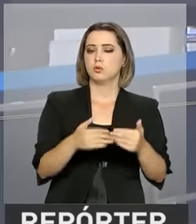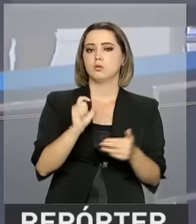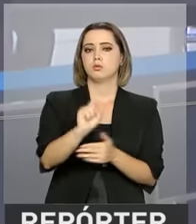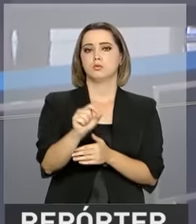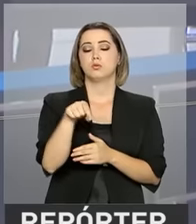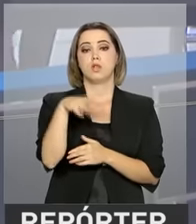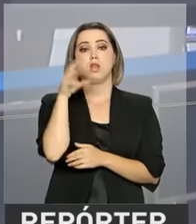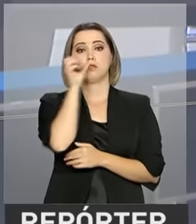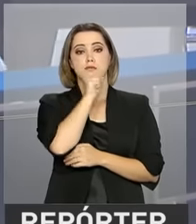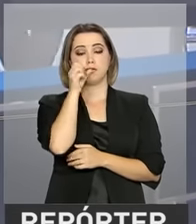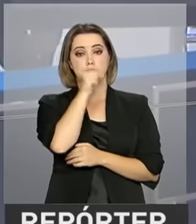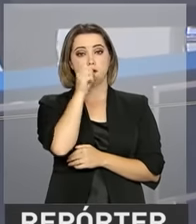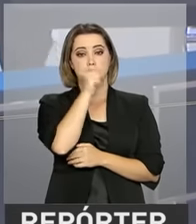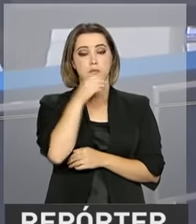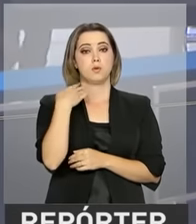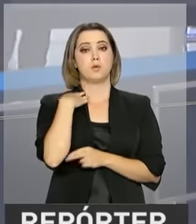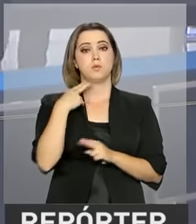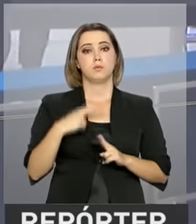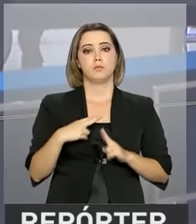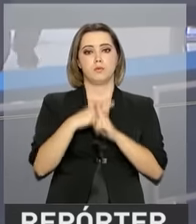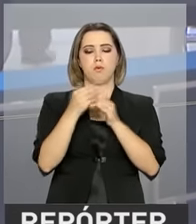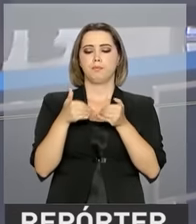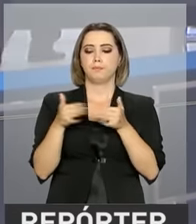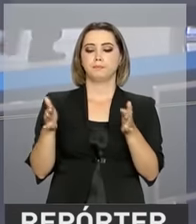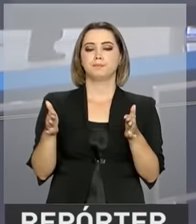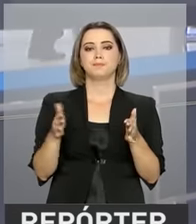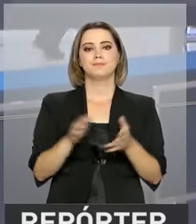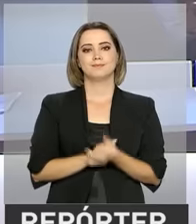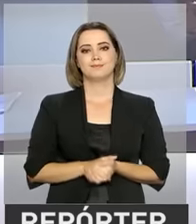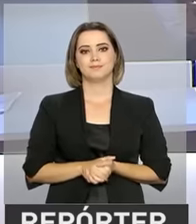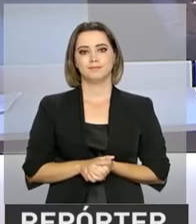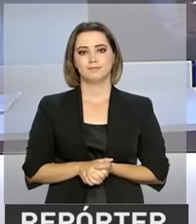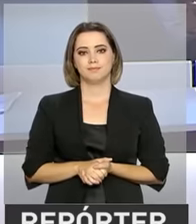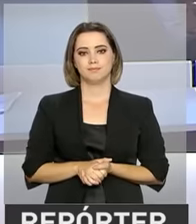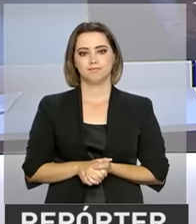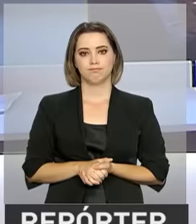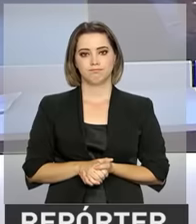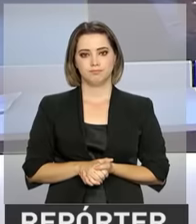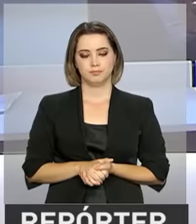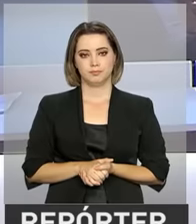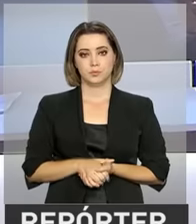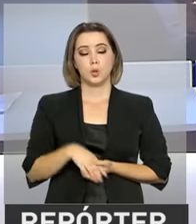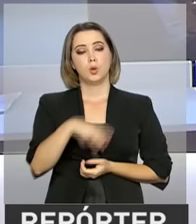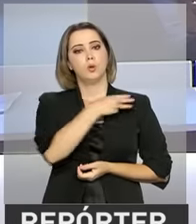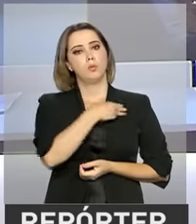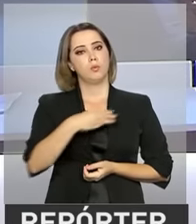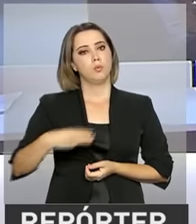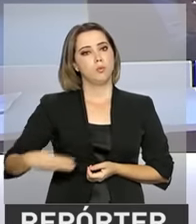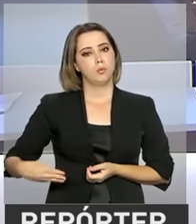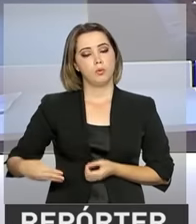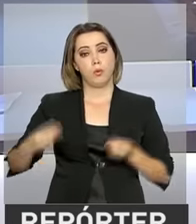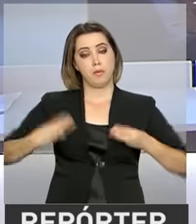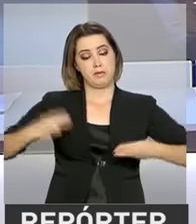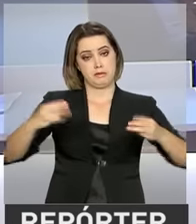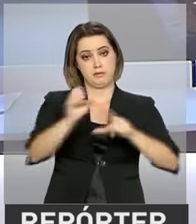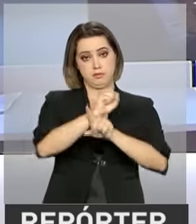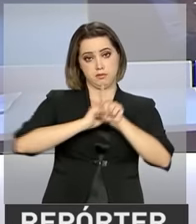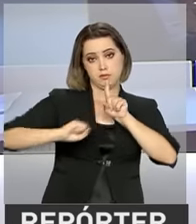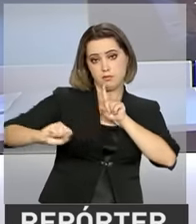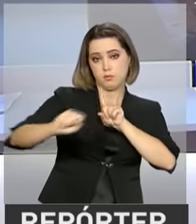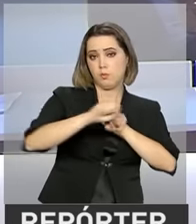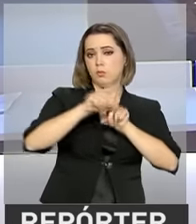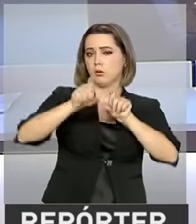neste sábado as agências da Caixa vão estar abertas o Ministério do Desenvolvimento Social e Agrário